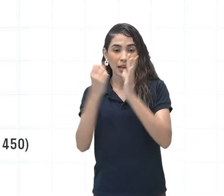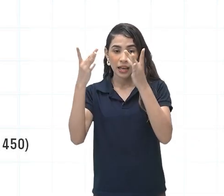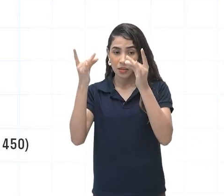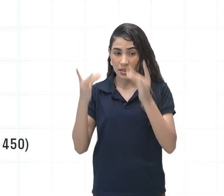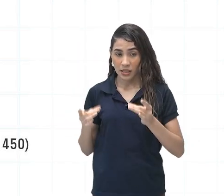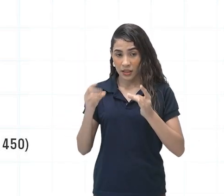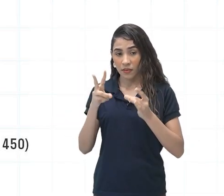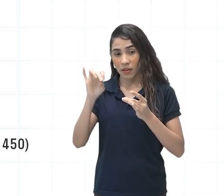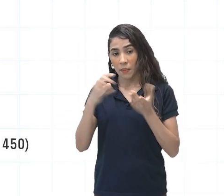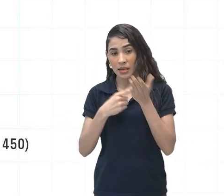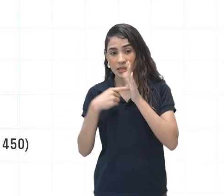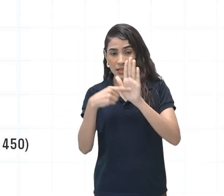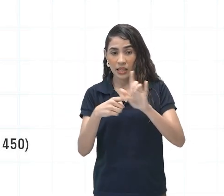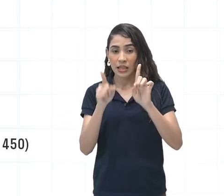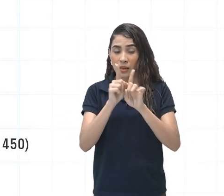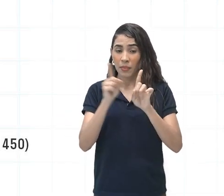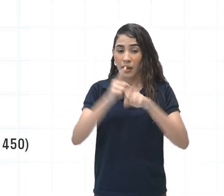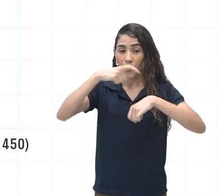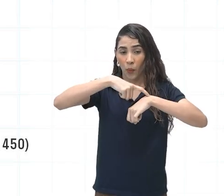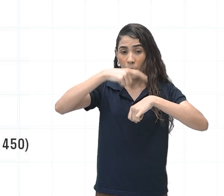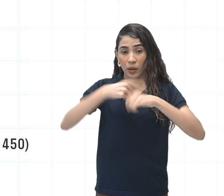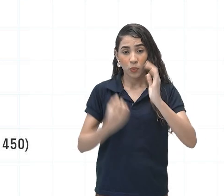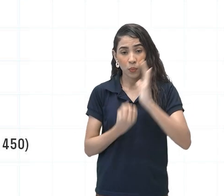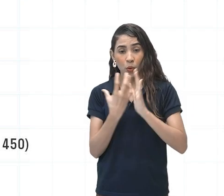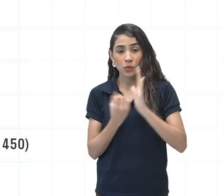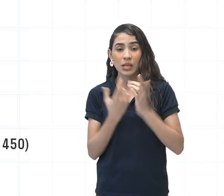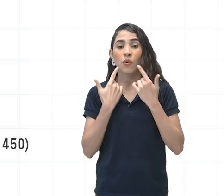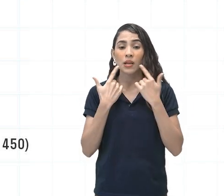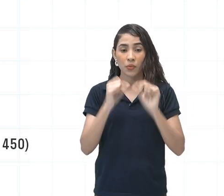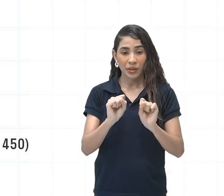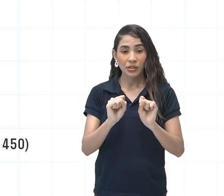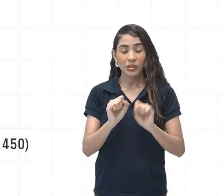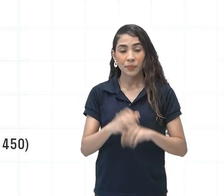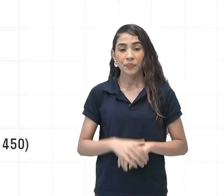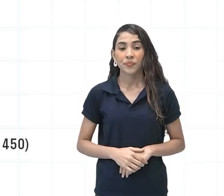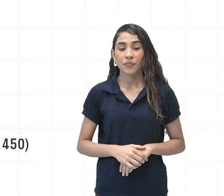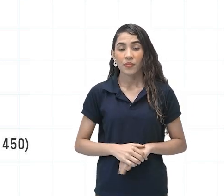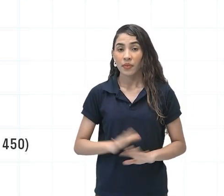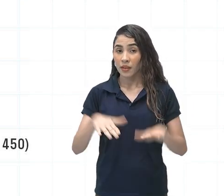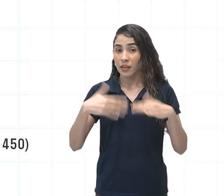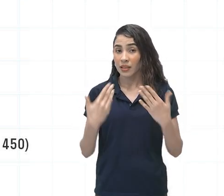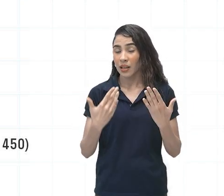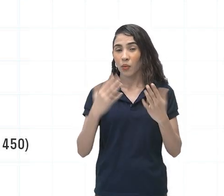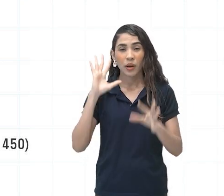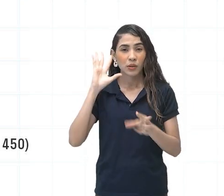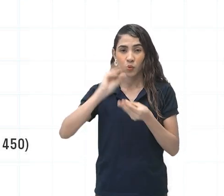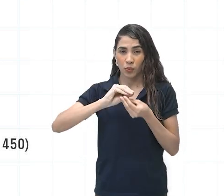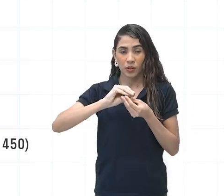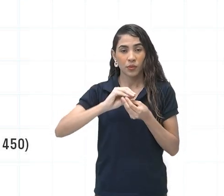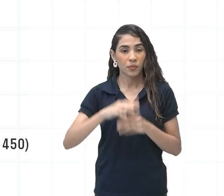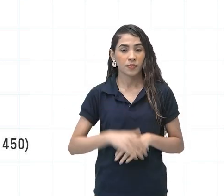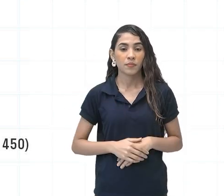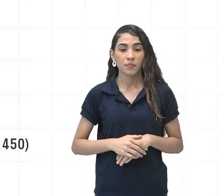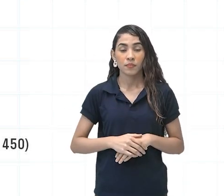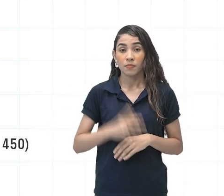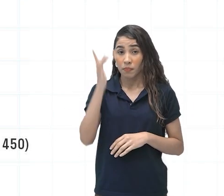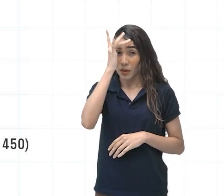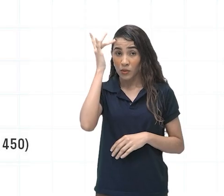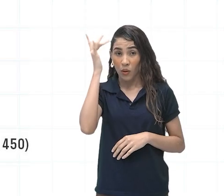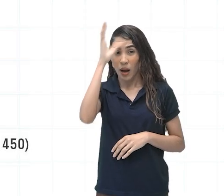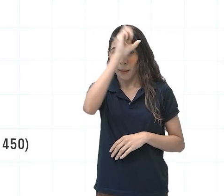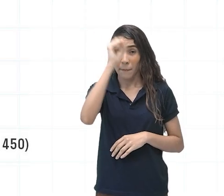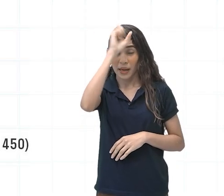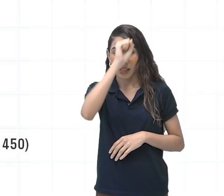que aparecem em sua produção linguística. Então, em linhas gerais, os falantes que aprendem a